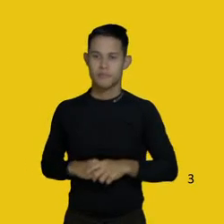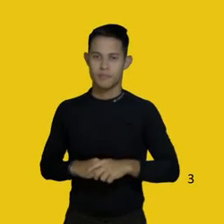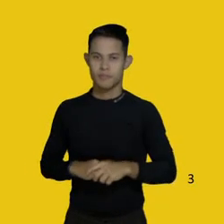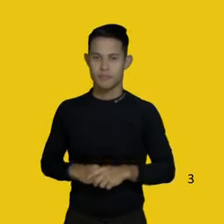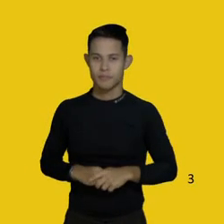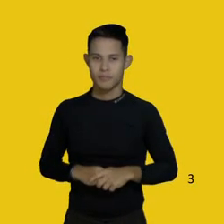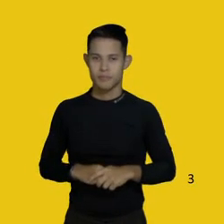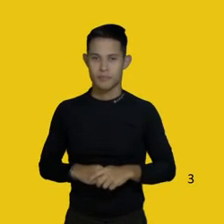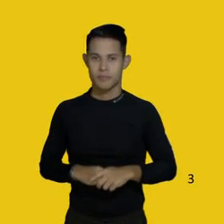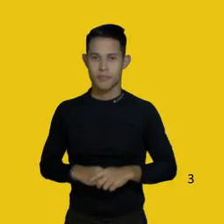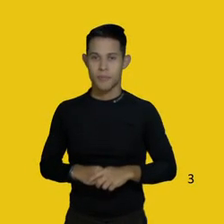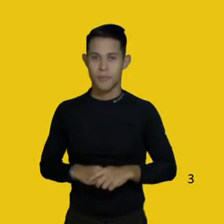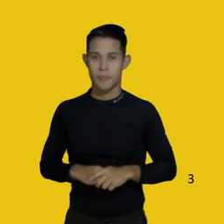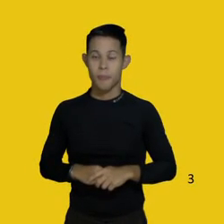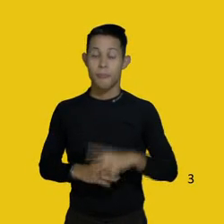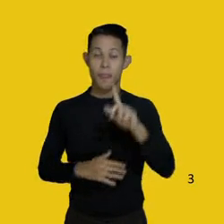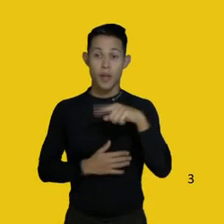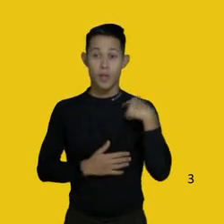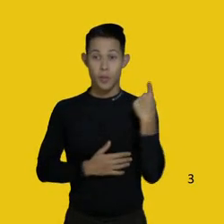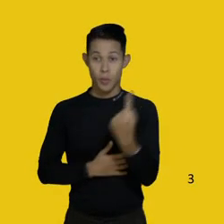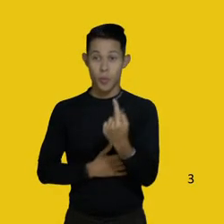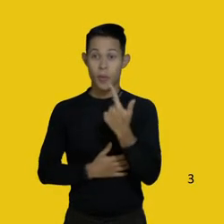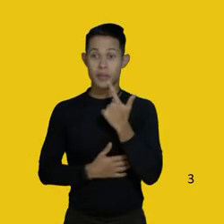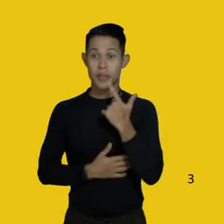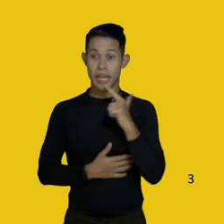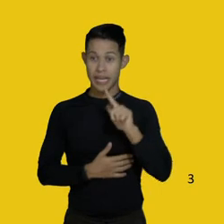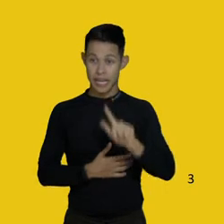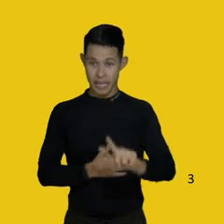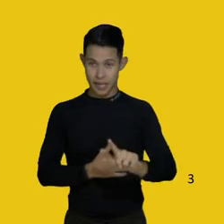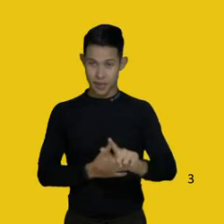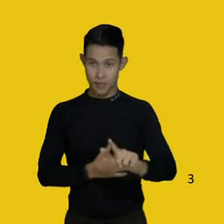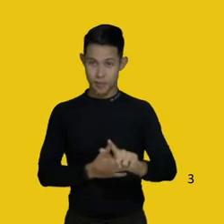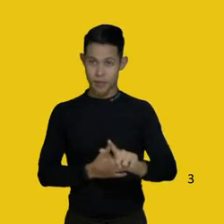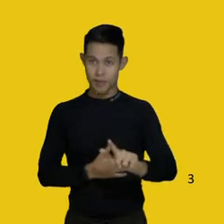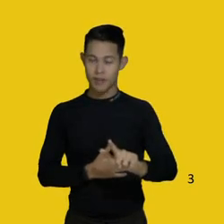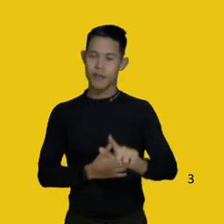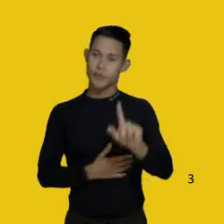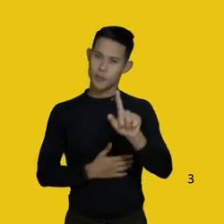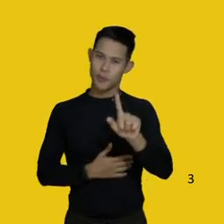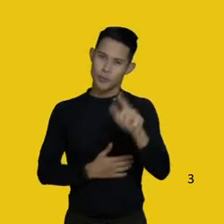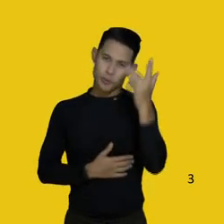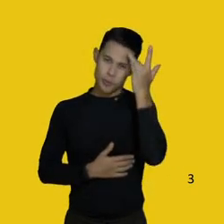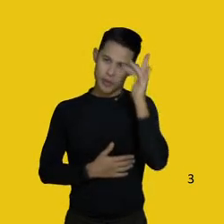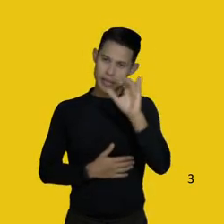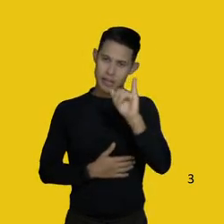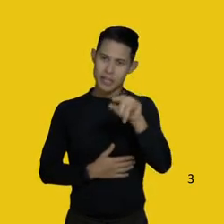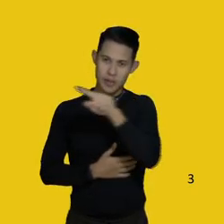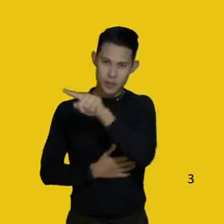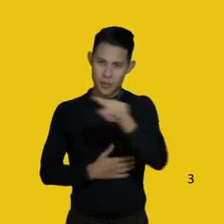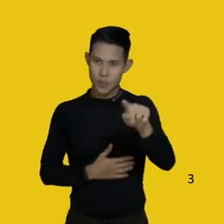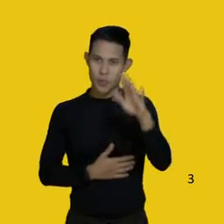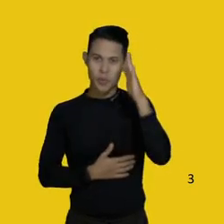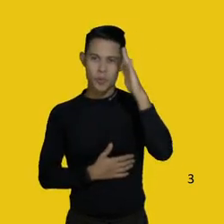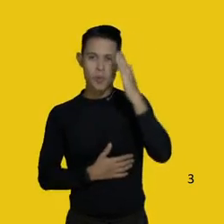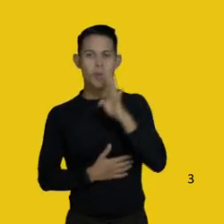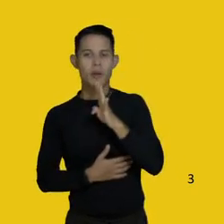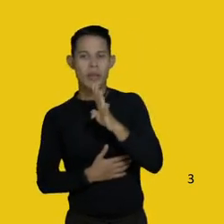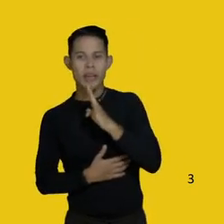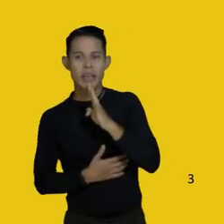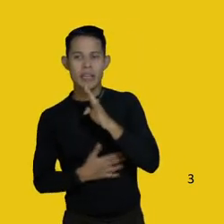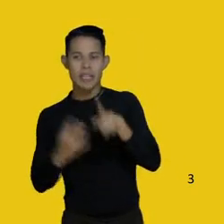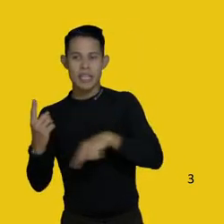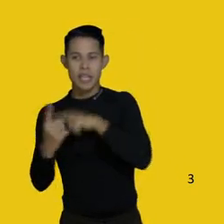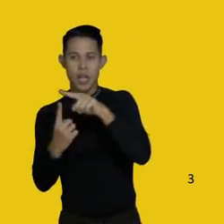ã a nossa língua é uma língua não sei se vocês já ouviram fal línguas opacas e línguas transparentes as